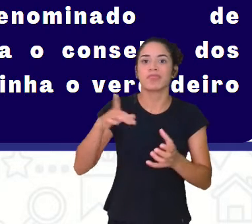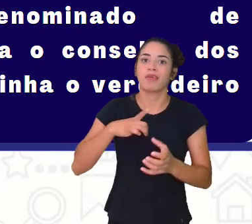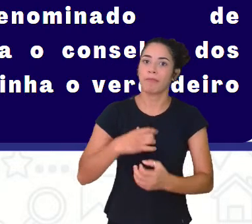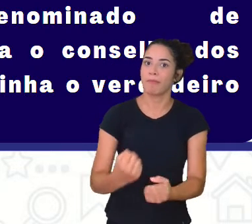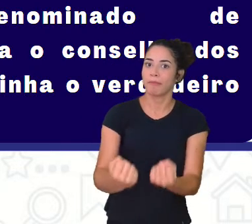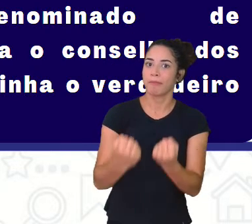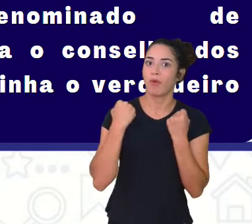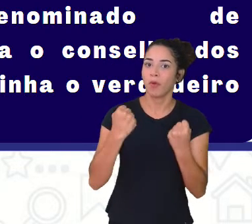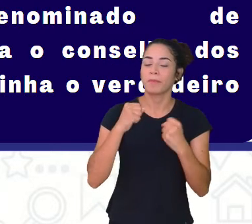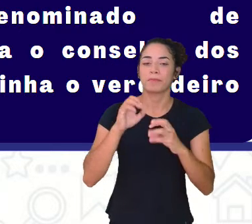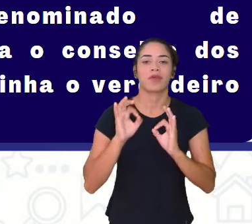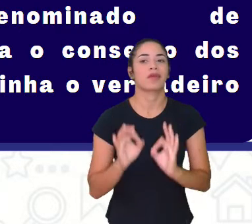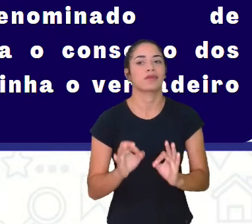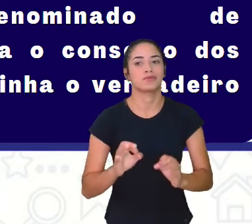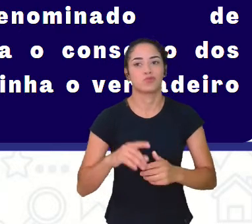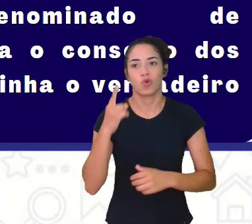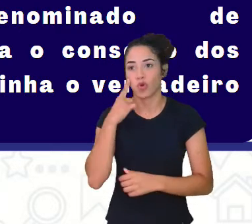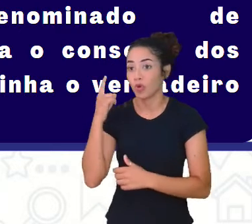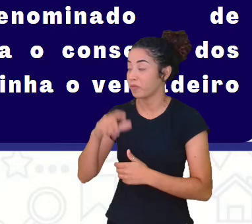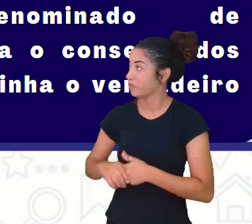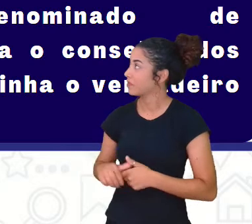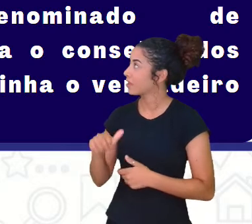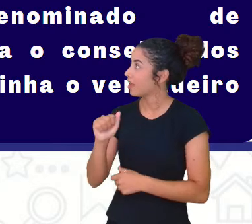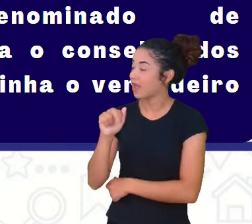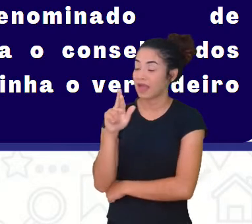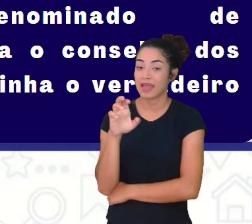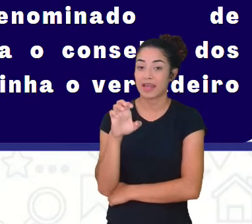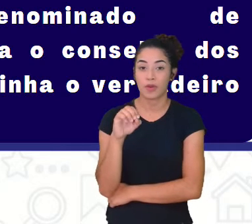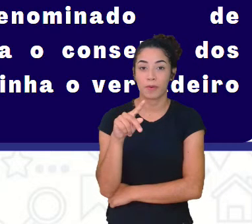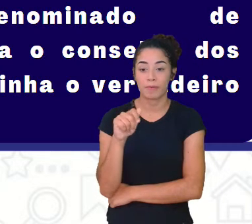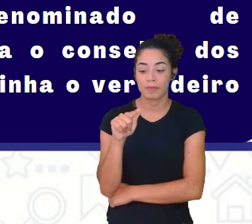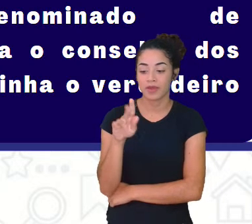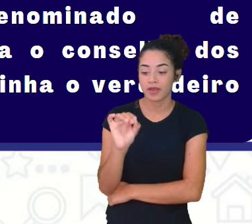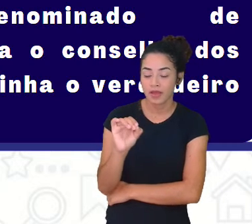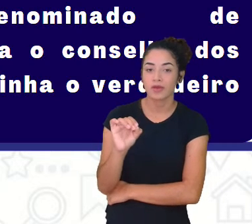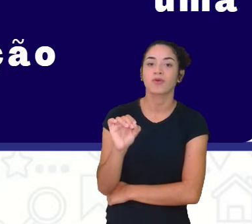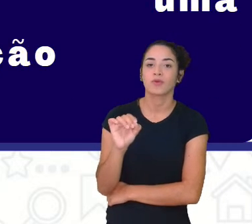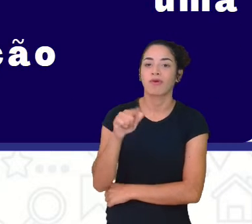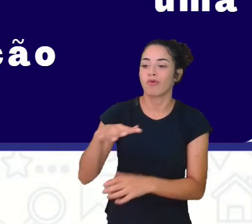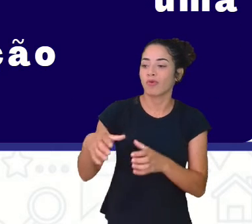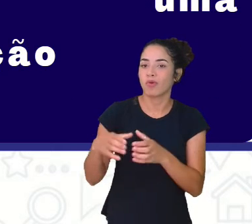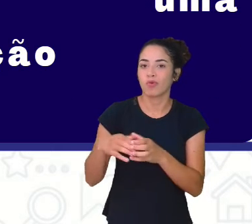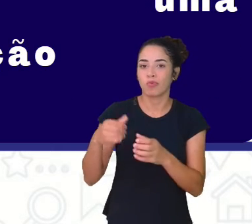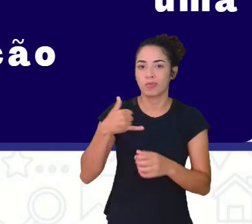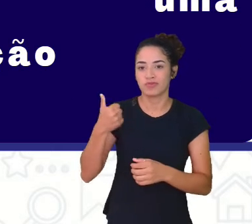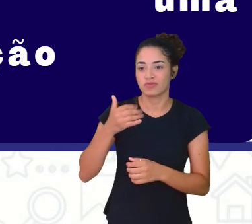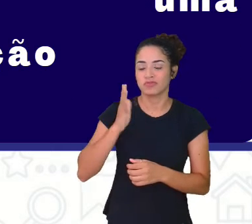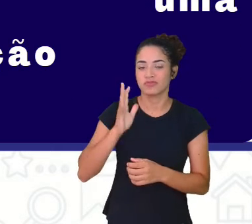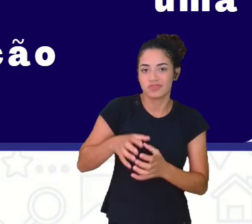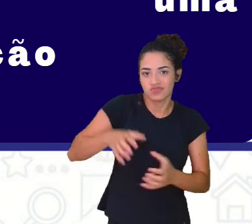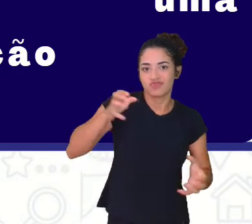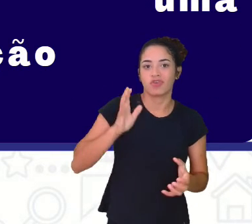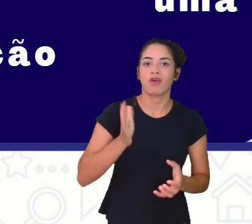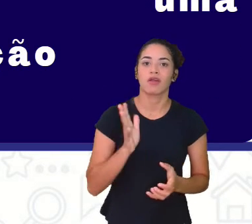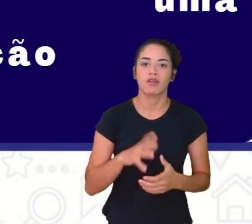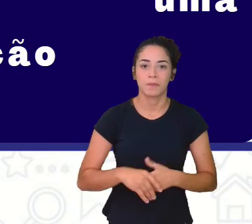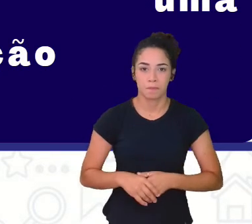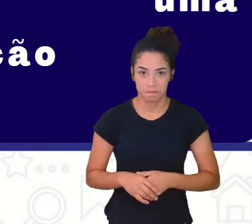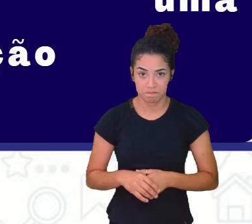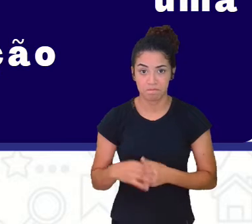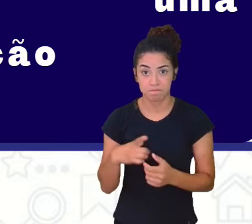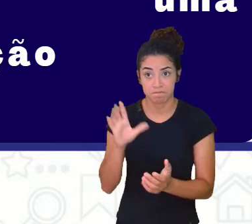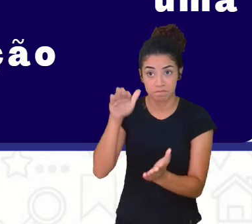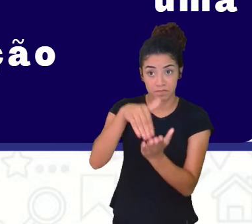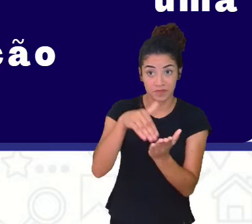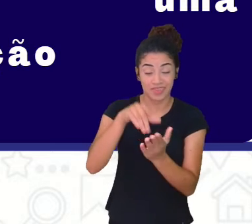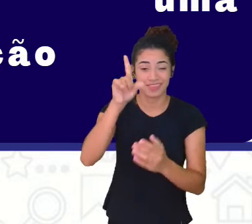Então, o verdadeiro poder estava aqui, ó, no Areópago, né, que era o conselho de anciãos. Então, por último, a gente tinha o